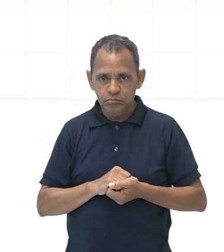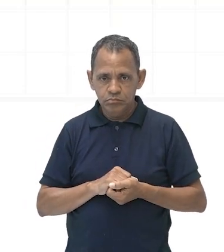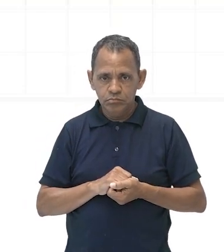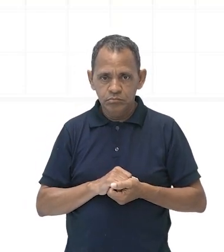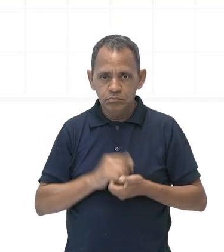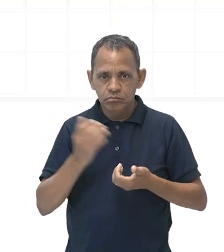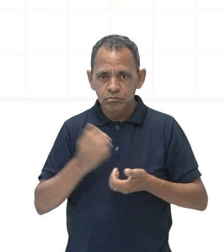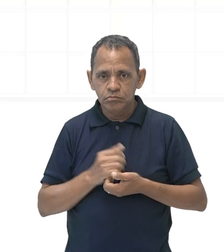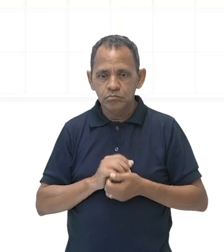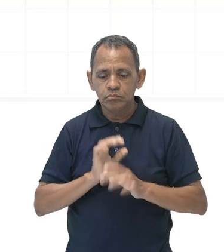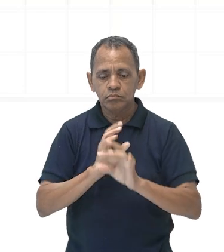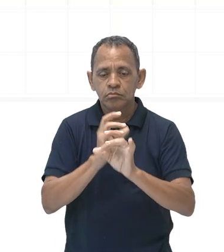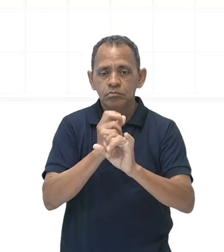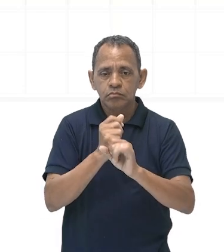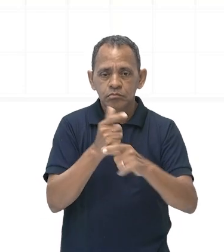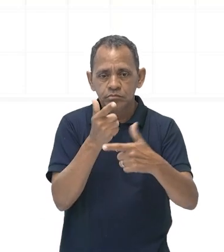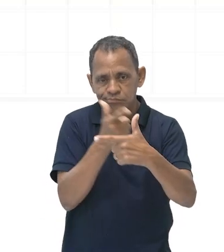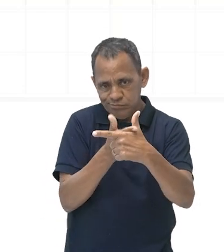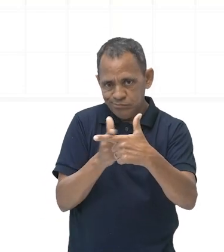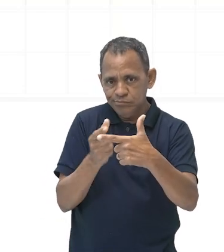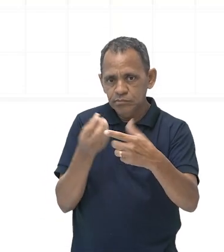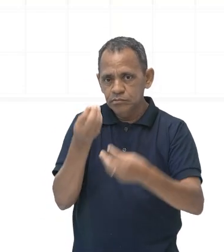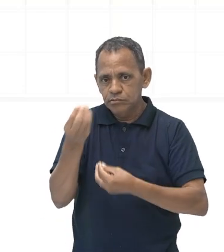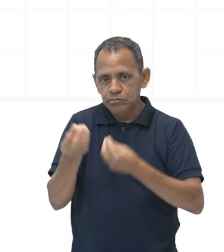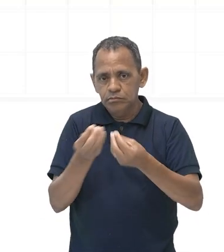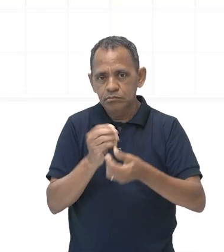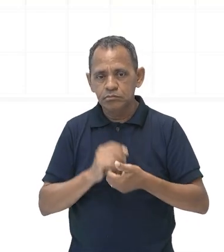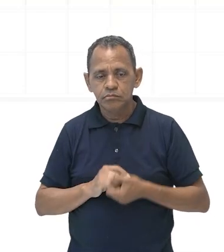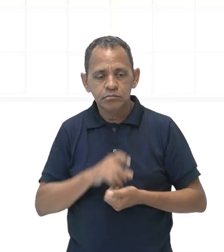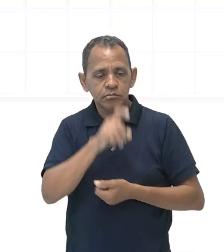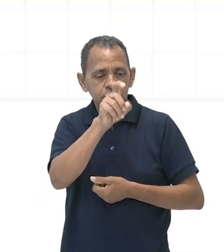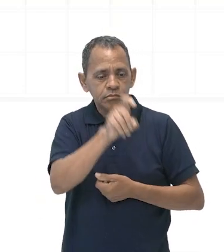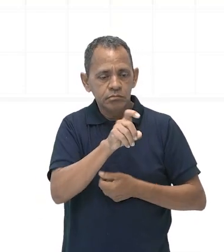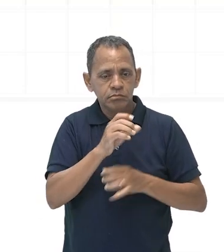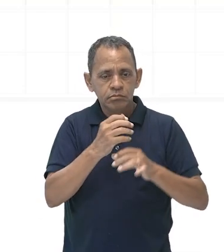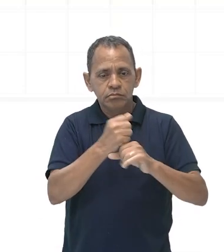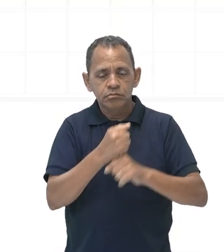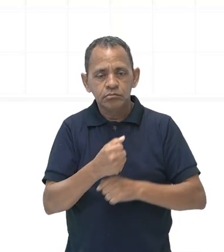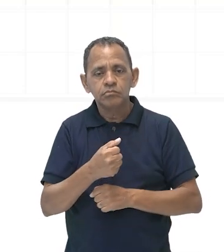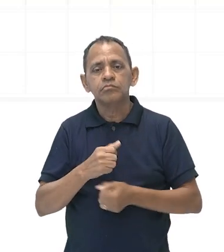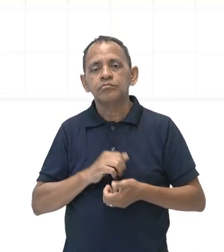Então, fazendo essa divisão, a gente vai encontrar